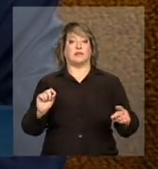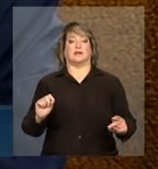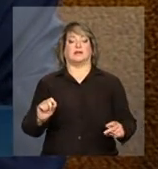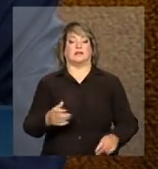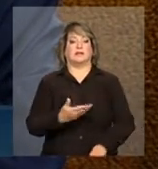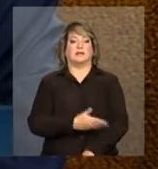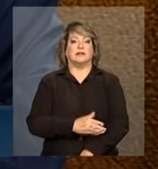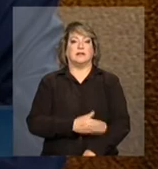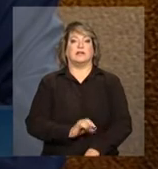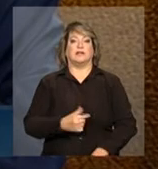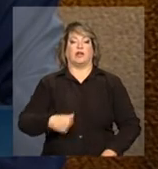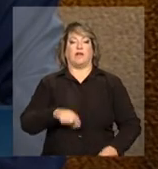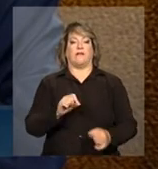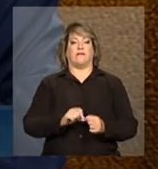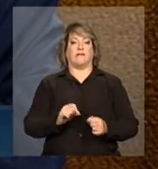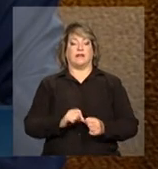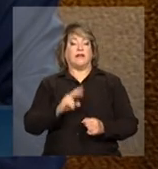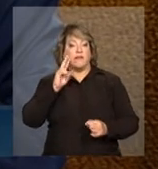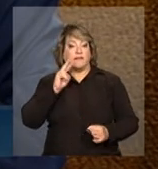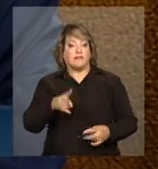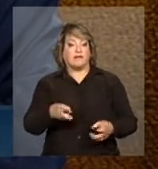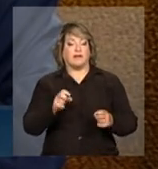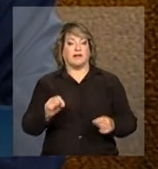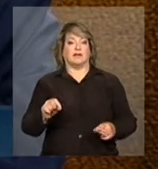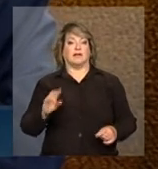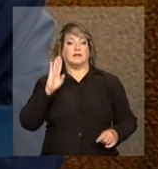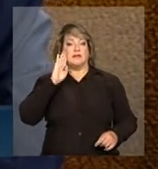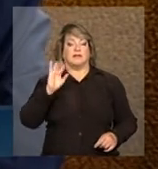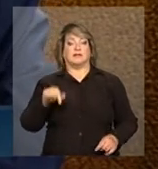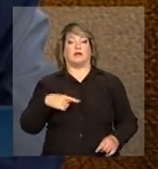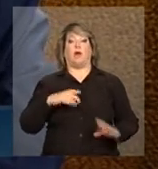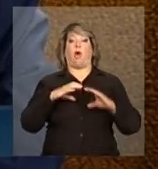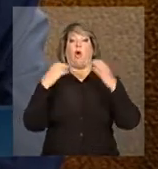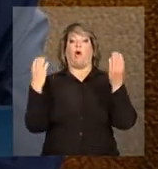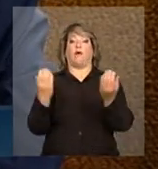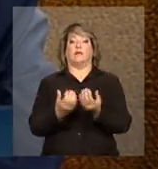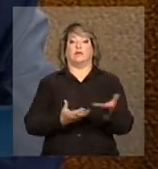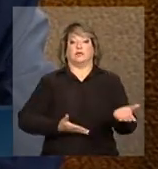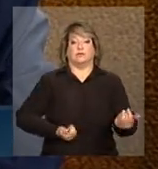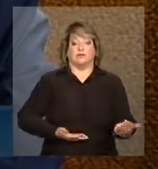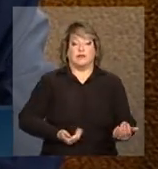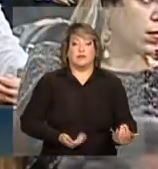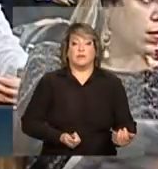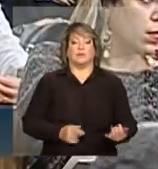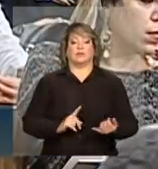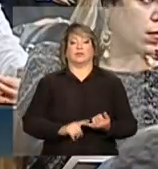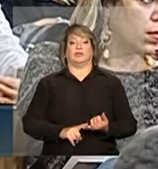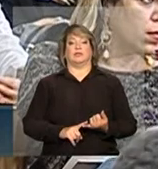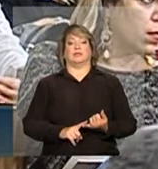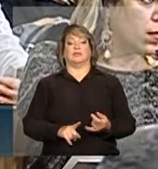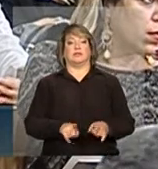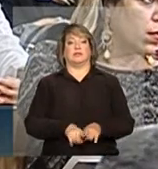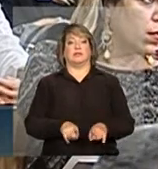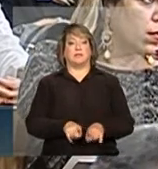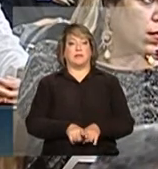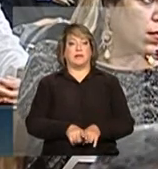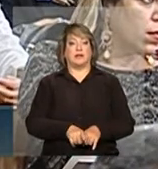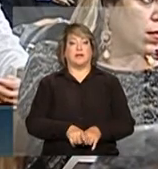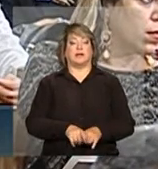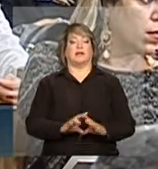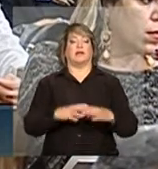fez de verificar, particularmente em relação às conferências de juventude e a consocial,